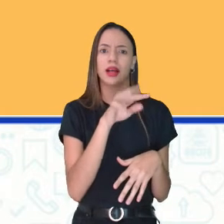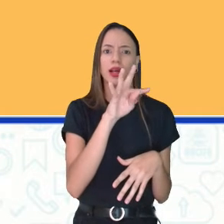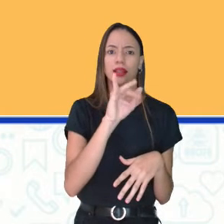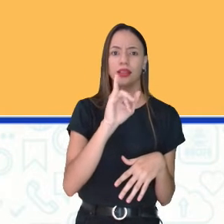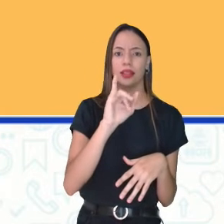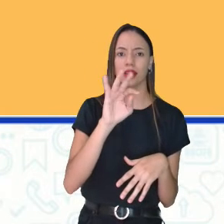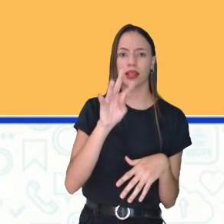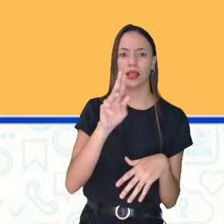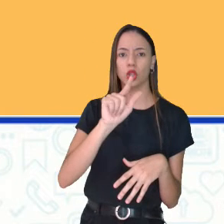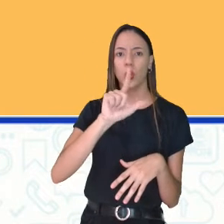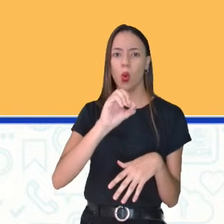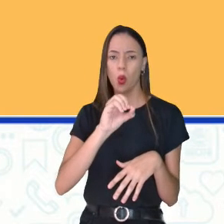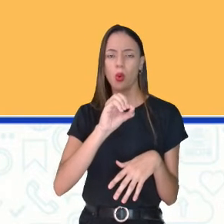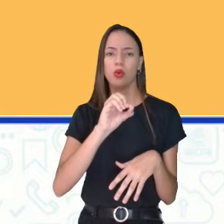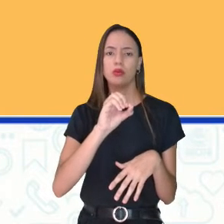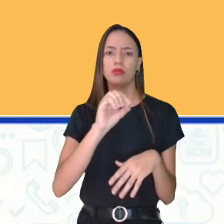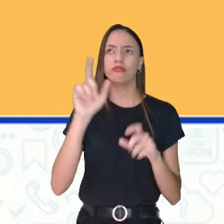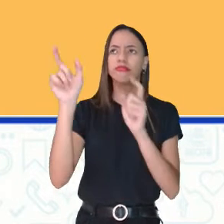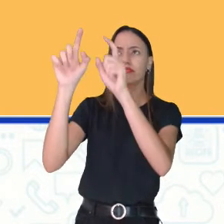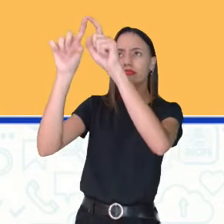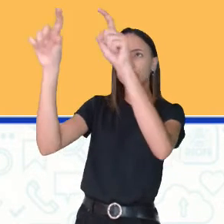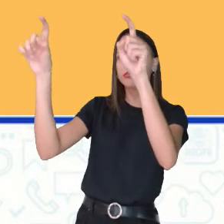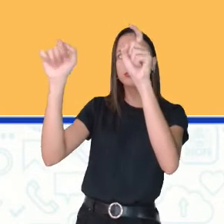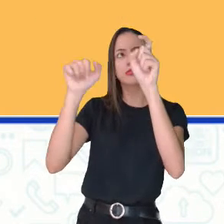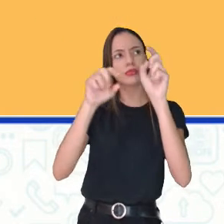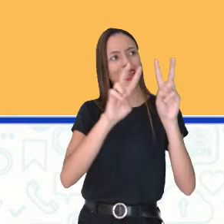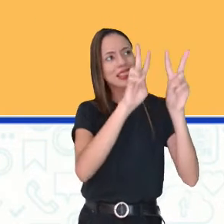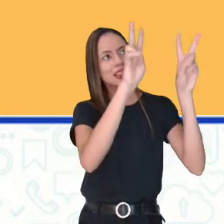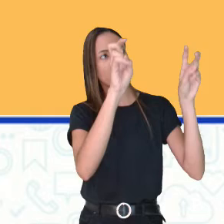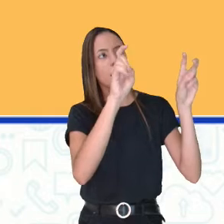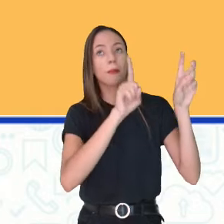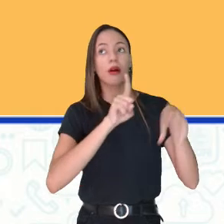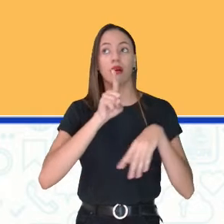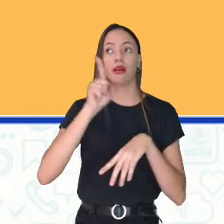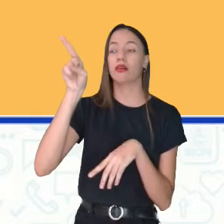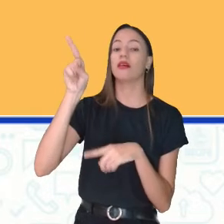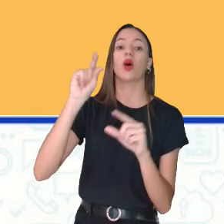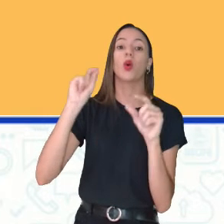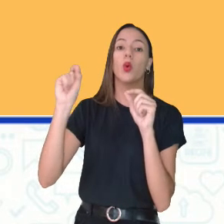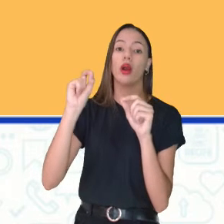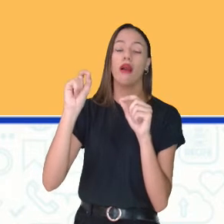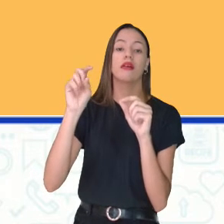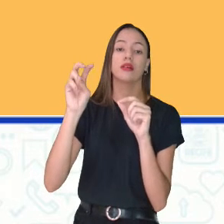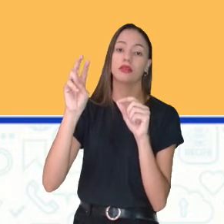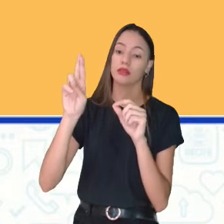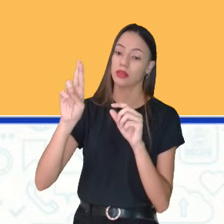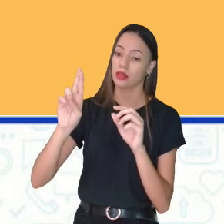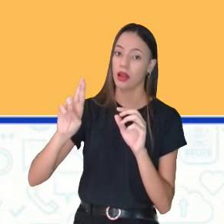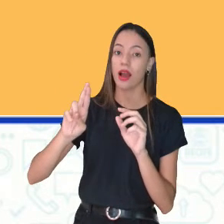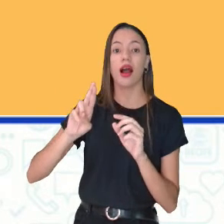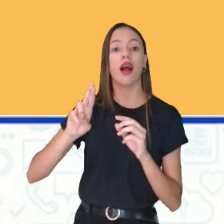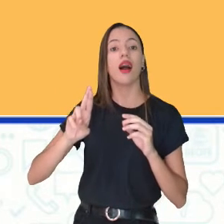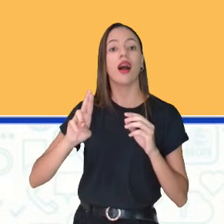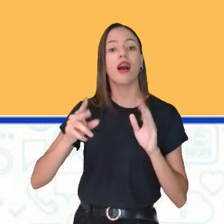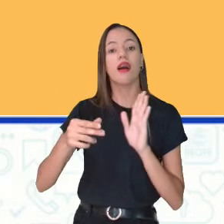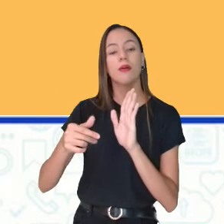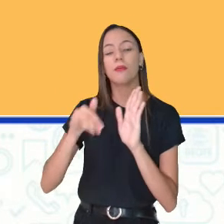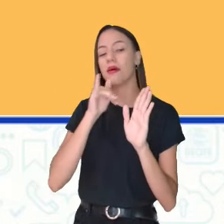tema. Mas veja só, o título é uma vaga referência ao assunto abordado,